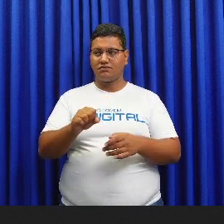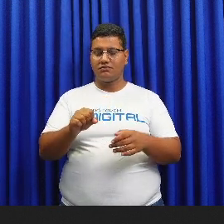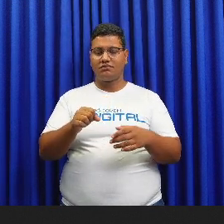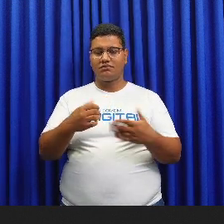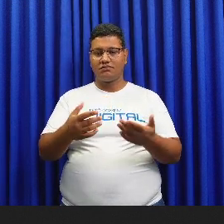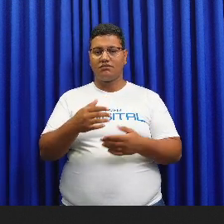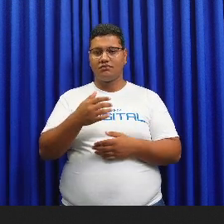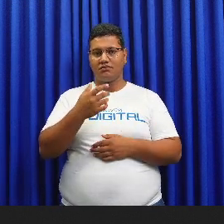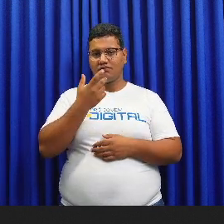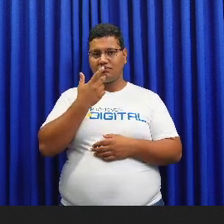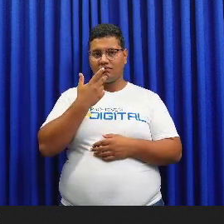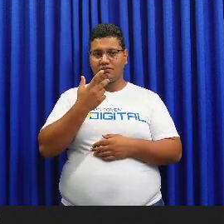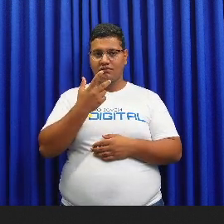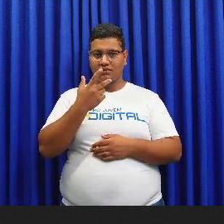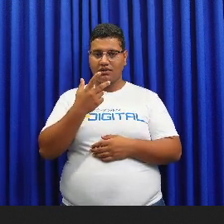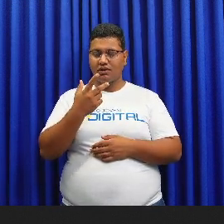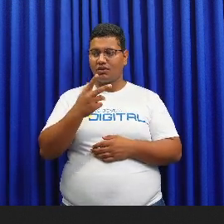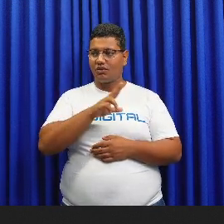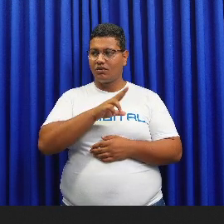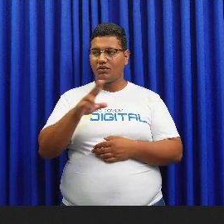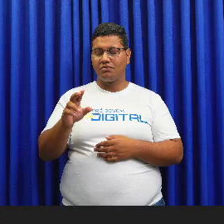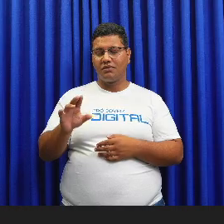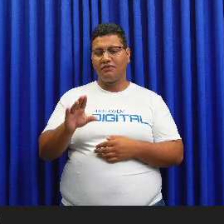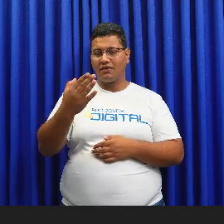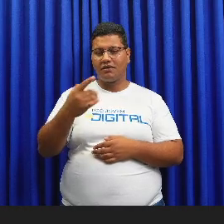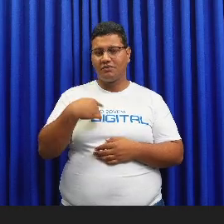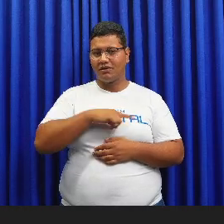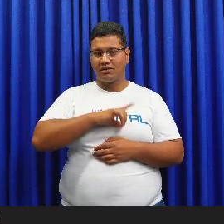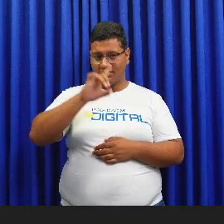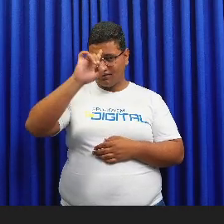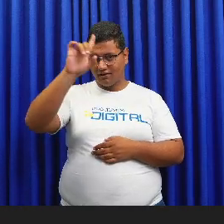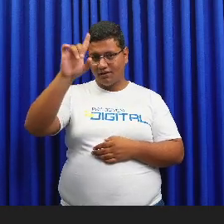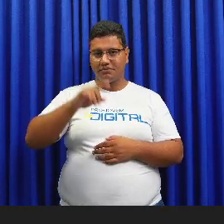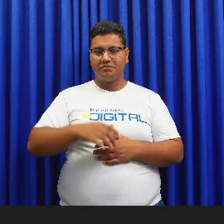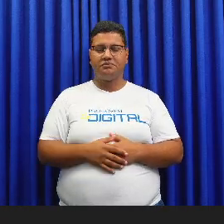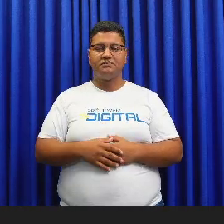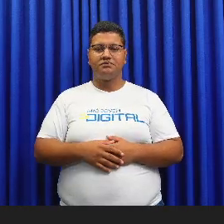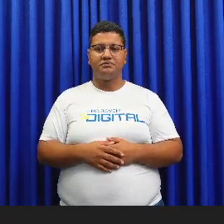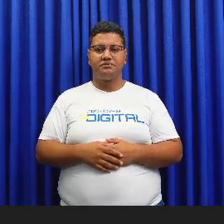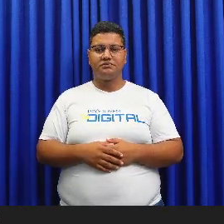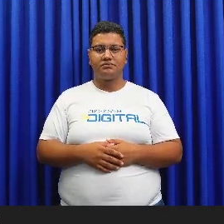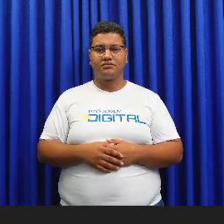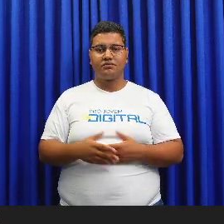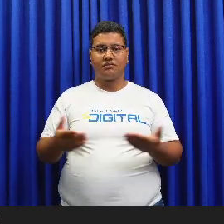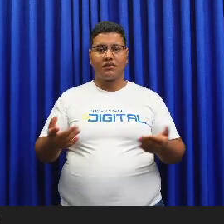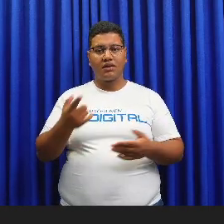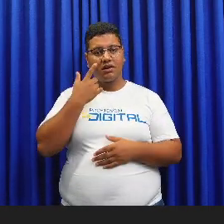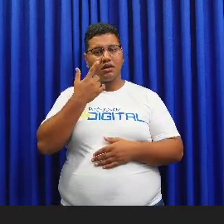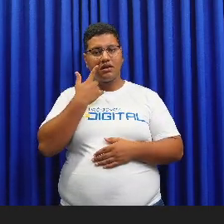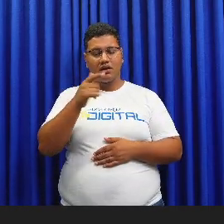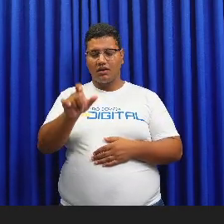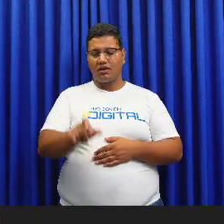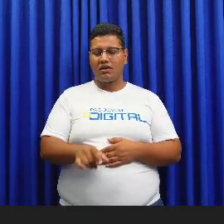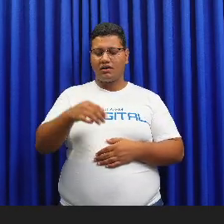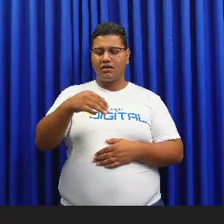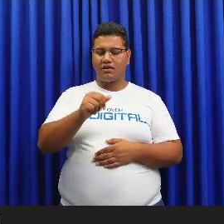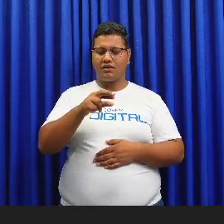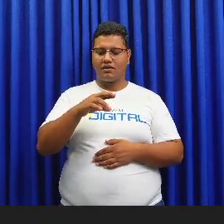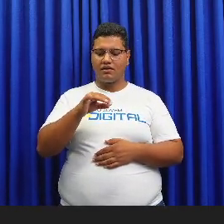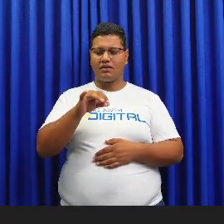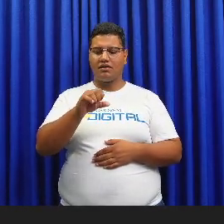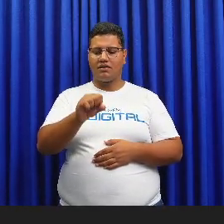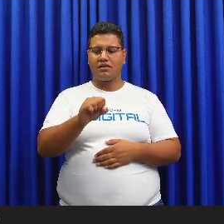Clarencio. É só um nome fictício aqui pra gente ter uma ideia. Aí, vamos supor que esse tal aí de Marcos